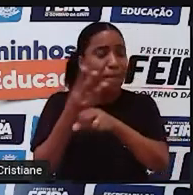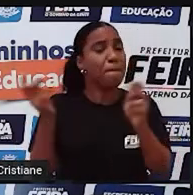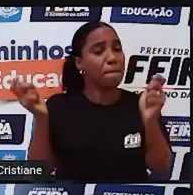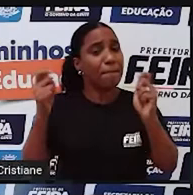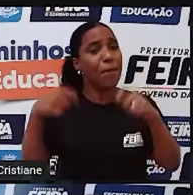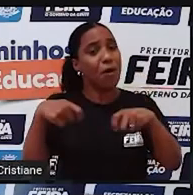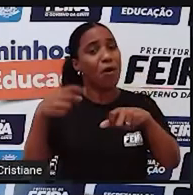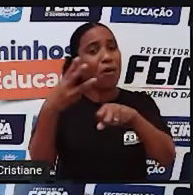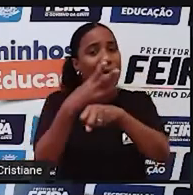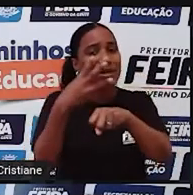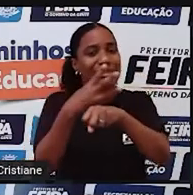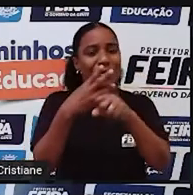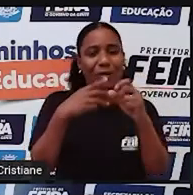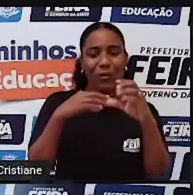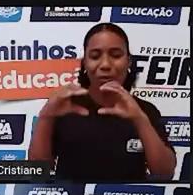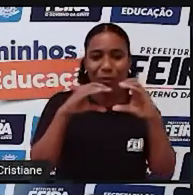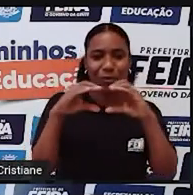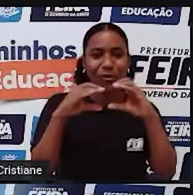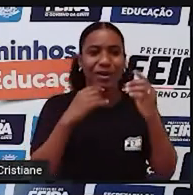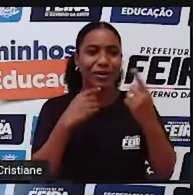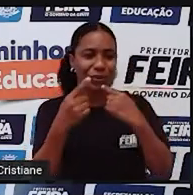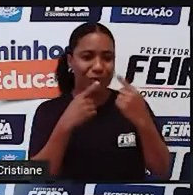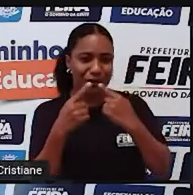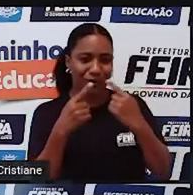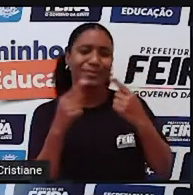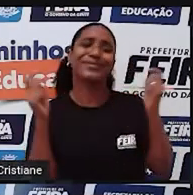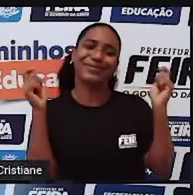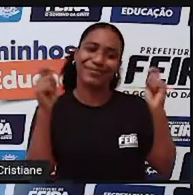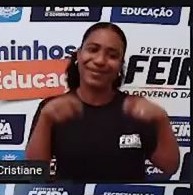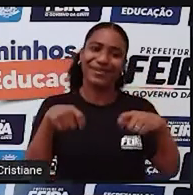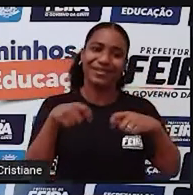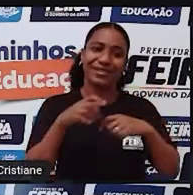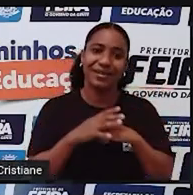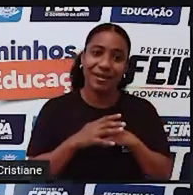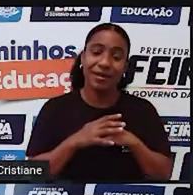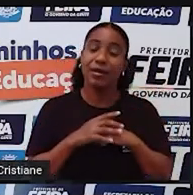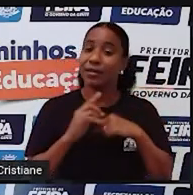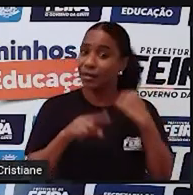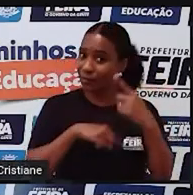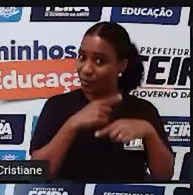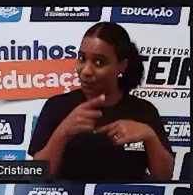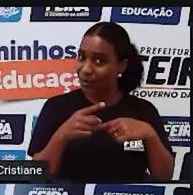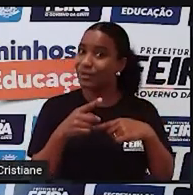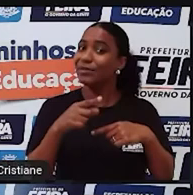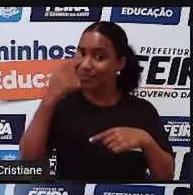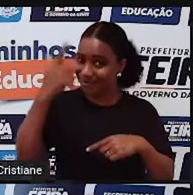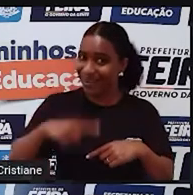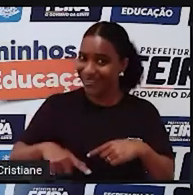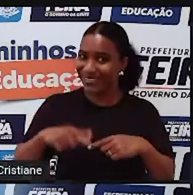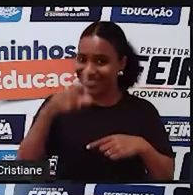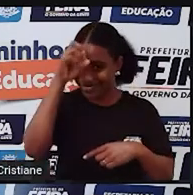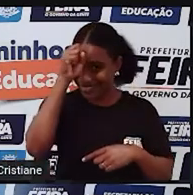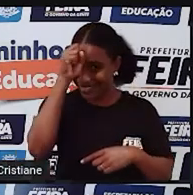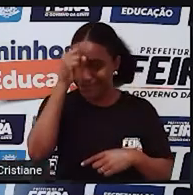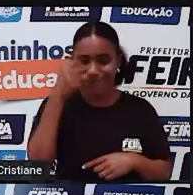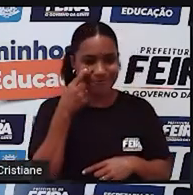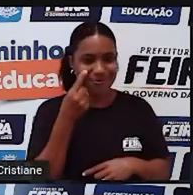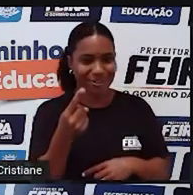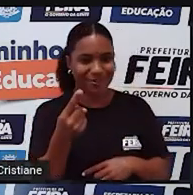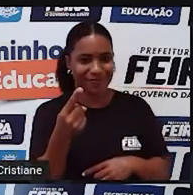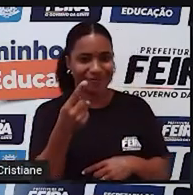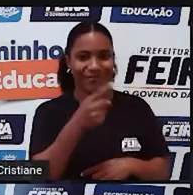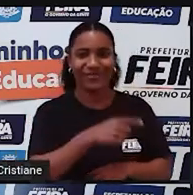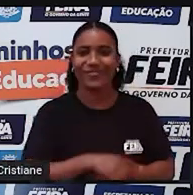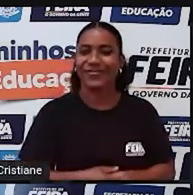Para praticar o seu inglês. Ok, students? Mas nós vamos parar por aqui. Let's go! Olha